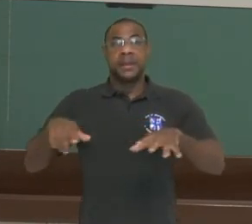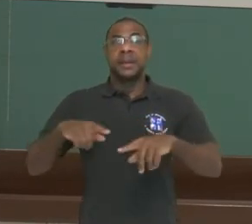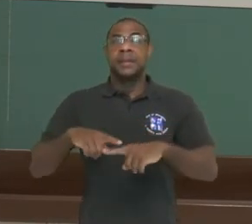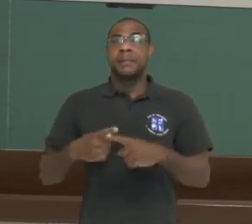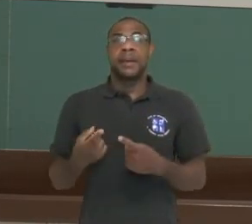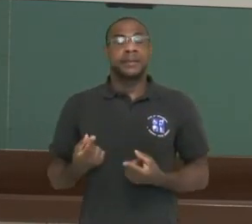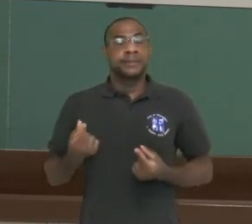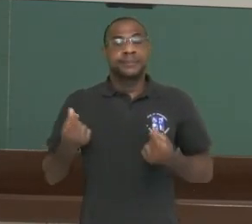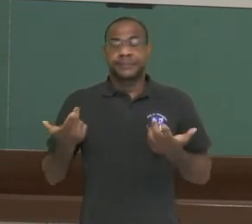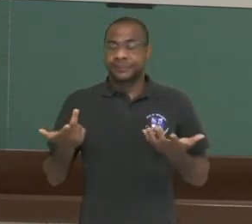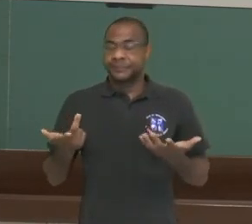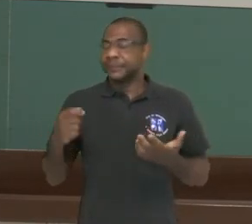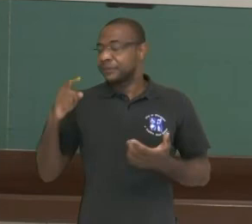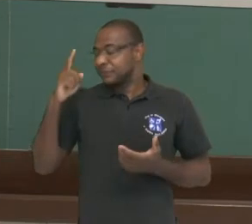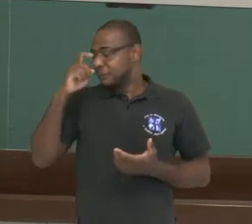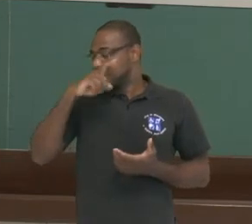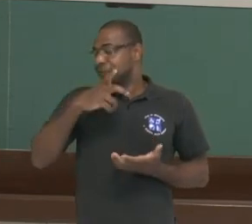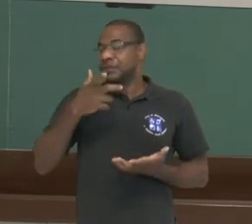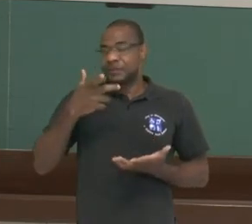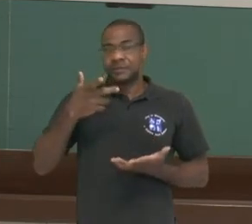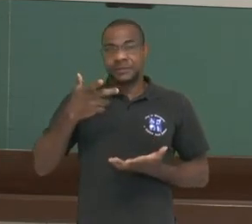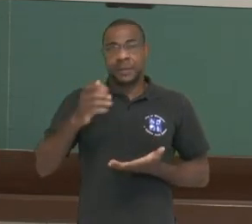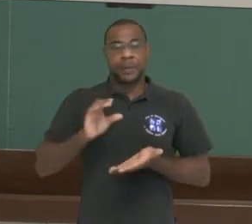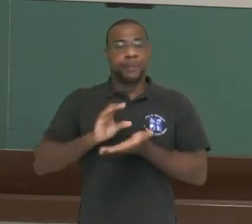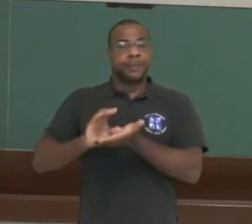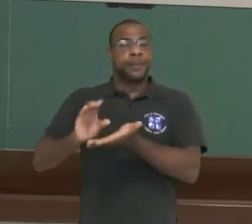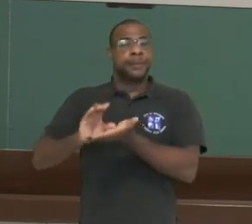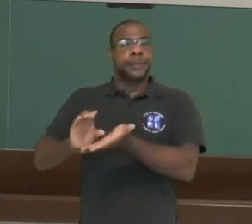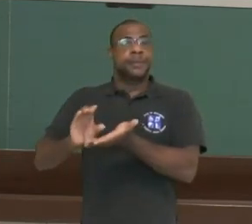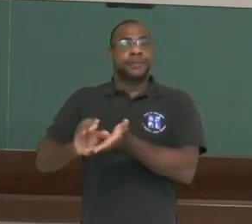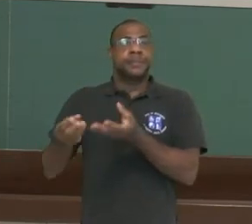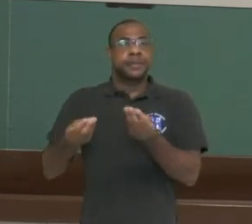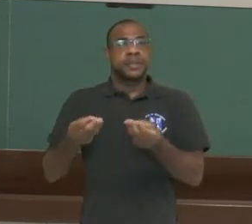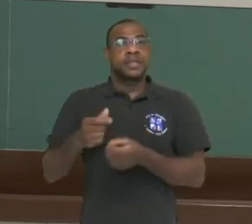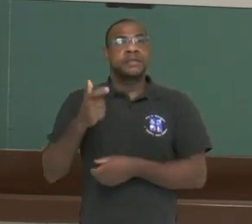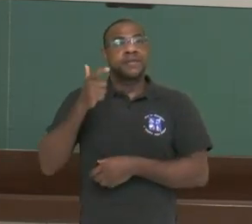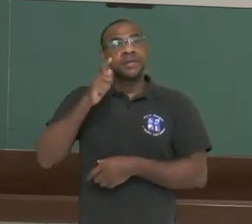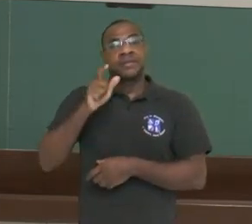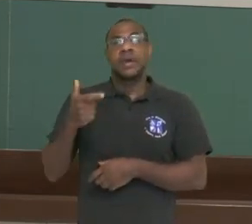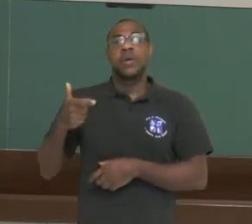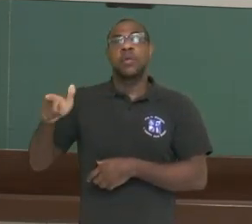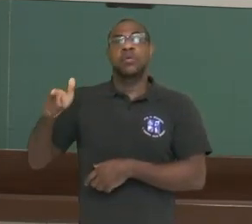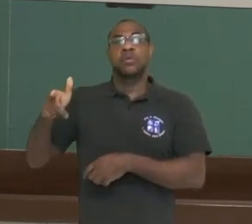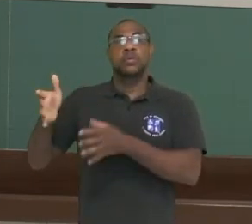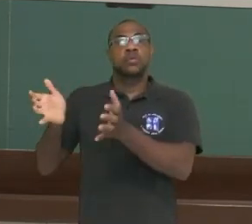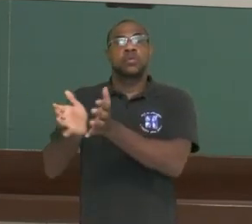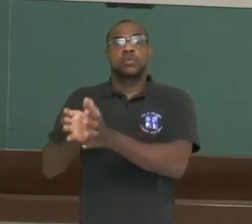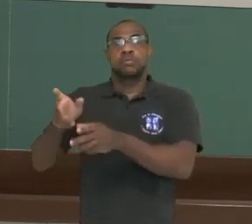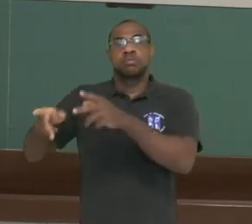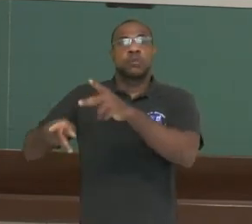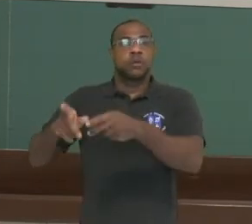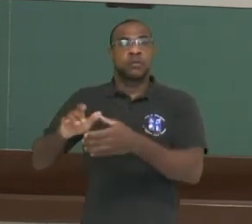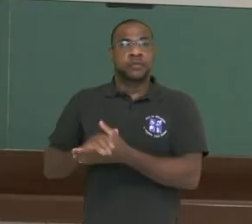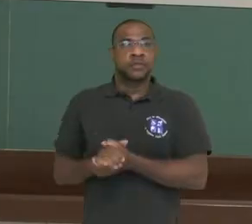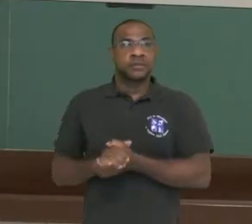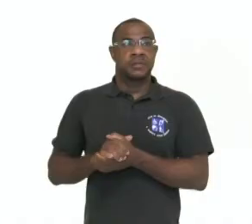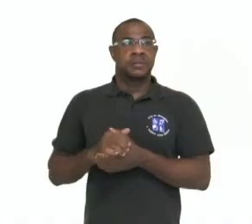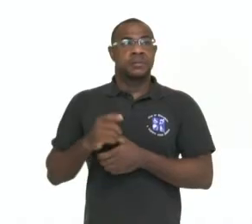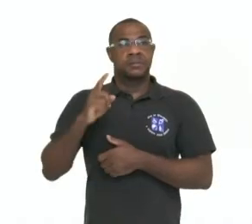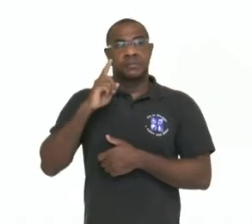custos disso? E vencer esses outros povos? Poderiam vir aqui para o norte? Poderiam? Ah, tá, vai enfrentar